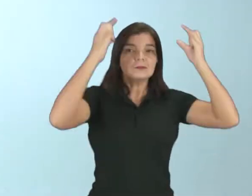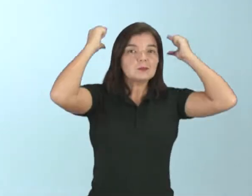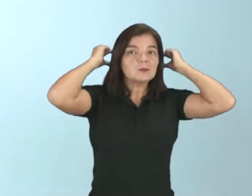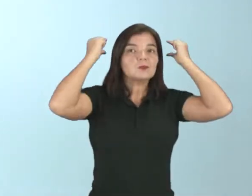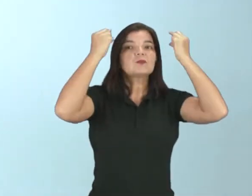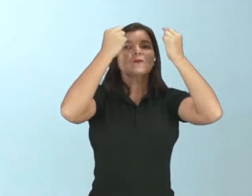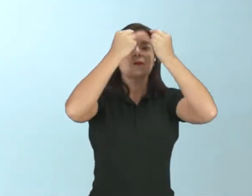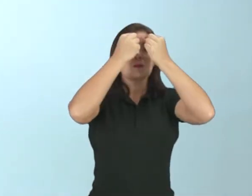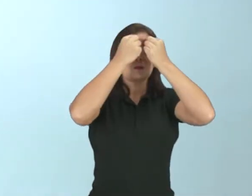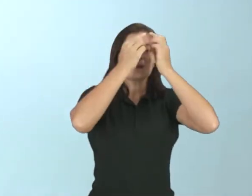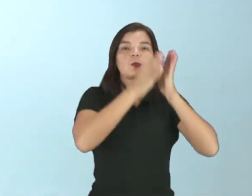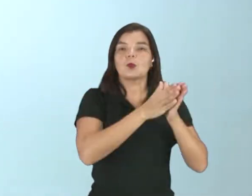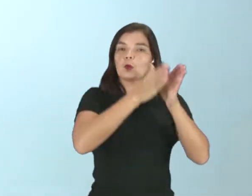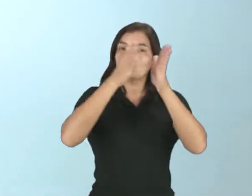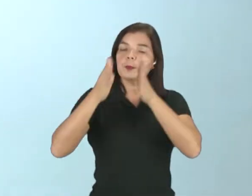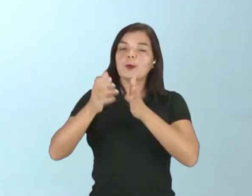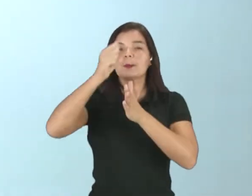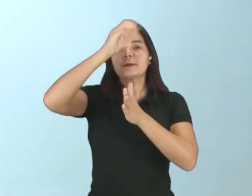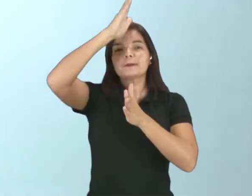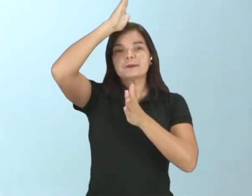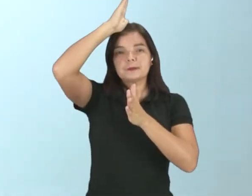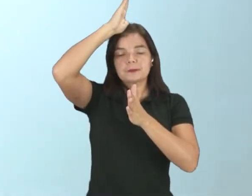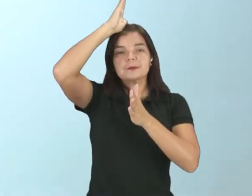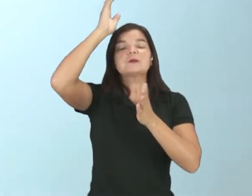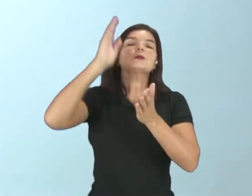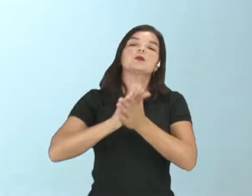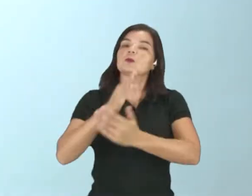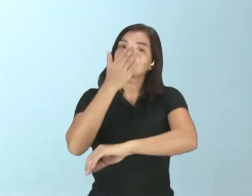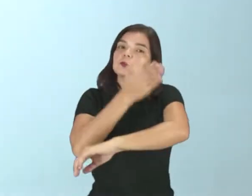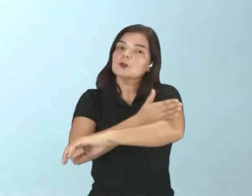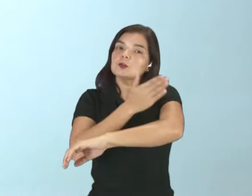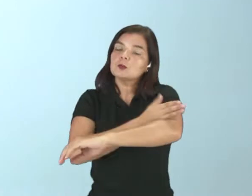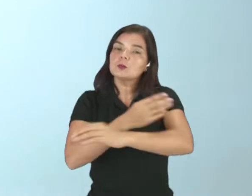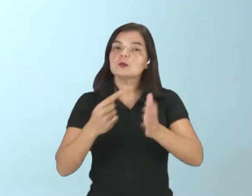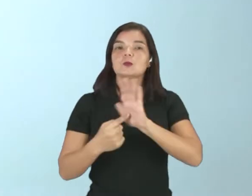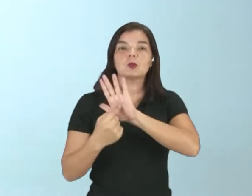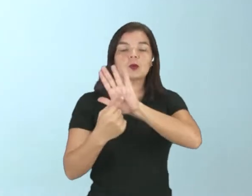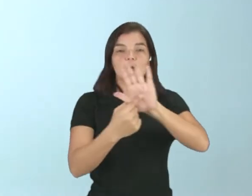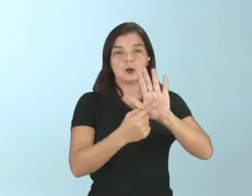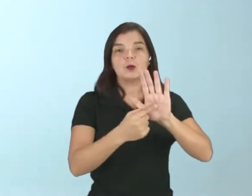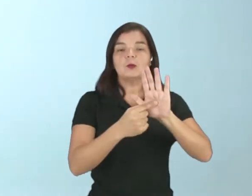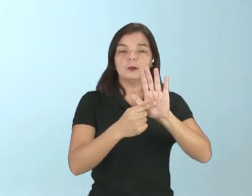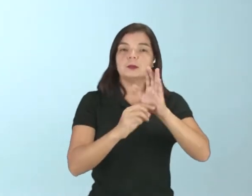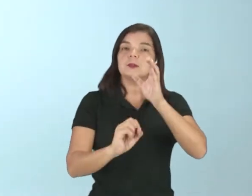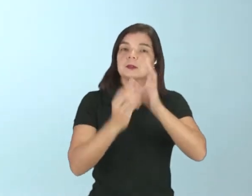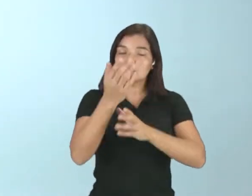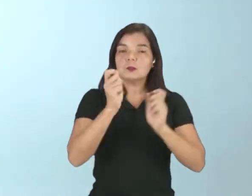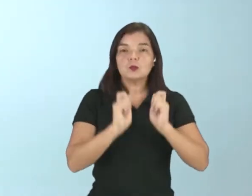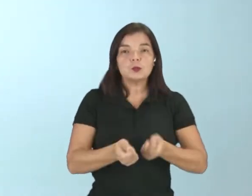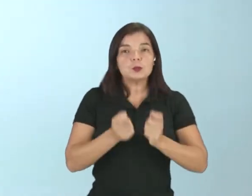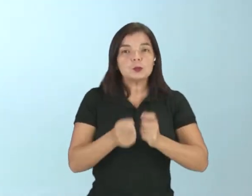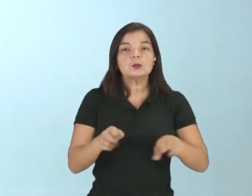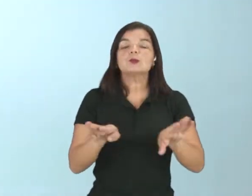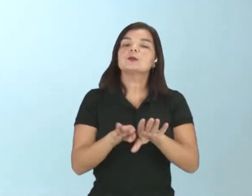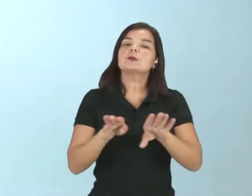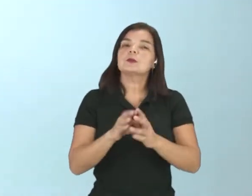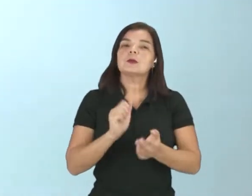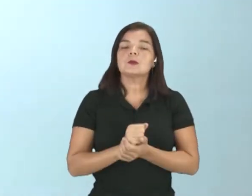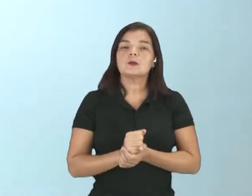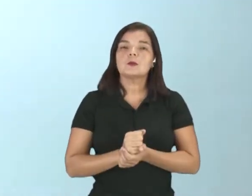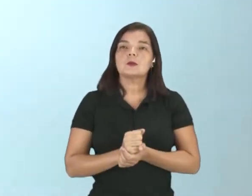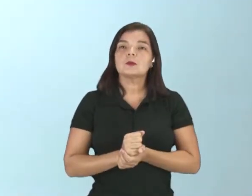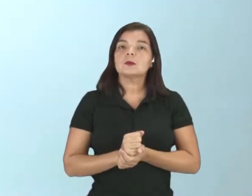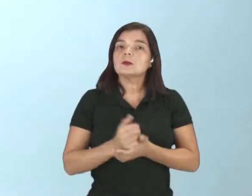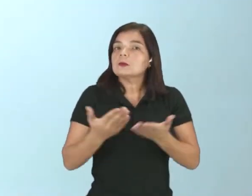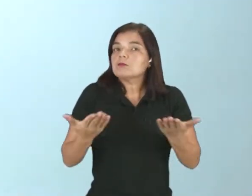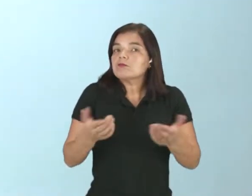Grécia, passamos por Roma, chegamos no período da Idade Média, quando as apresentações aconteciam nas carroças, e aí o